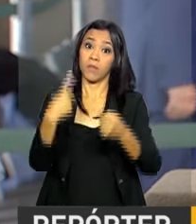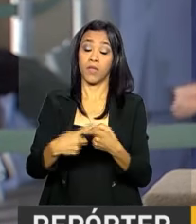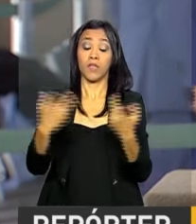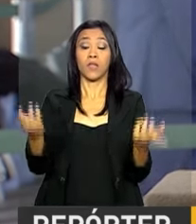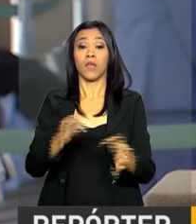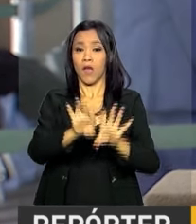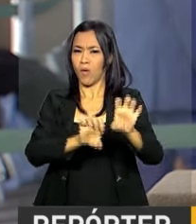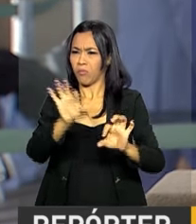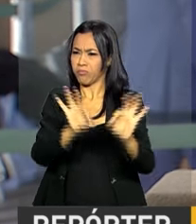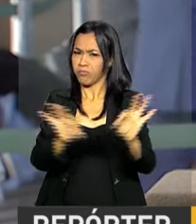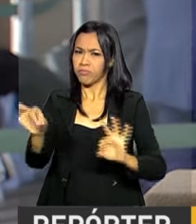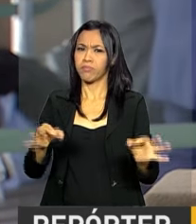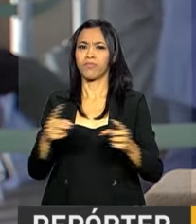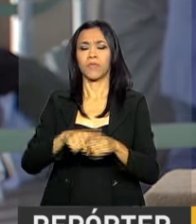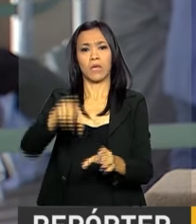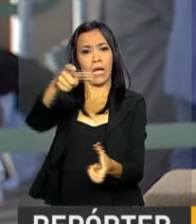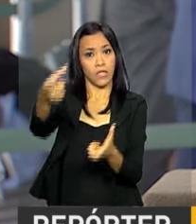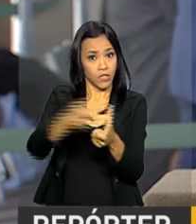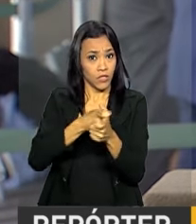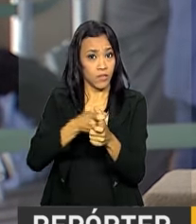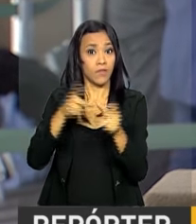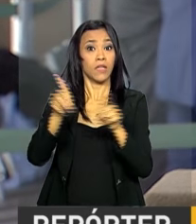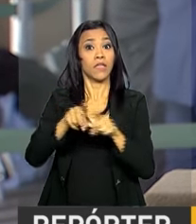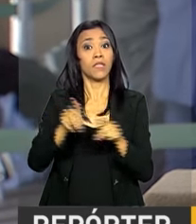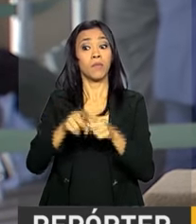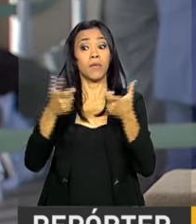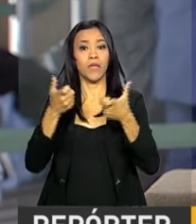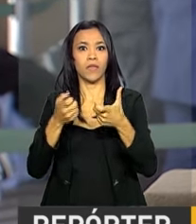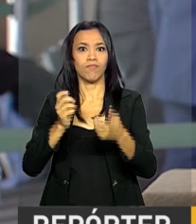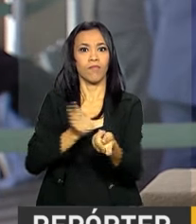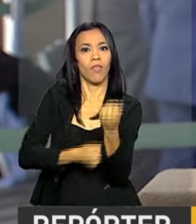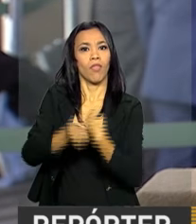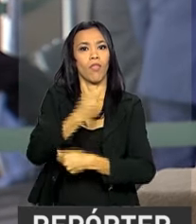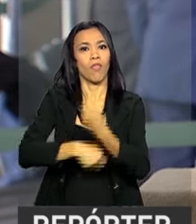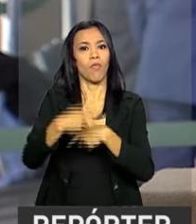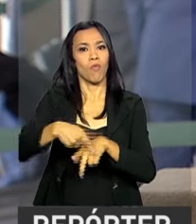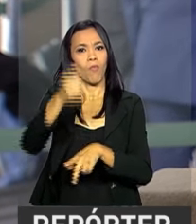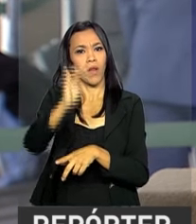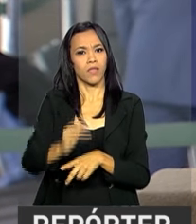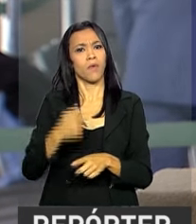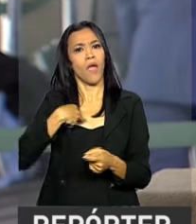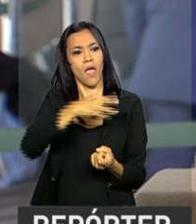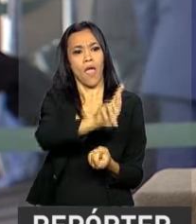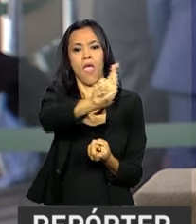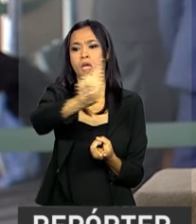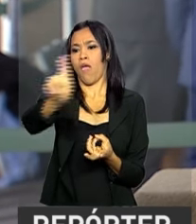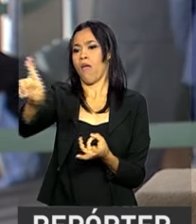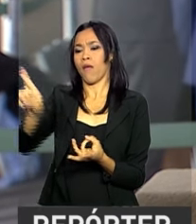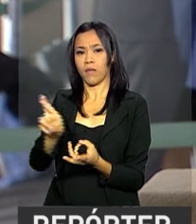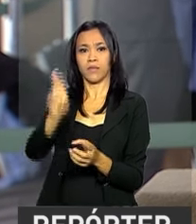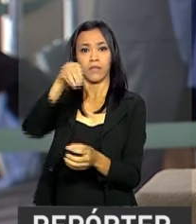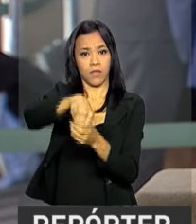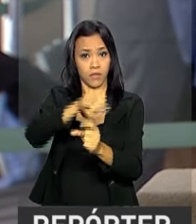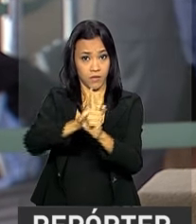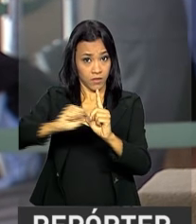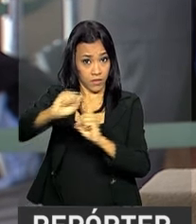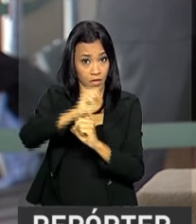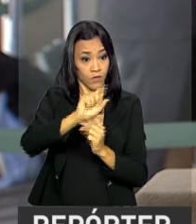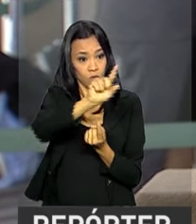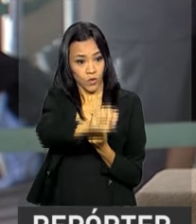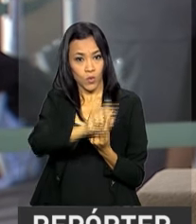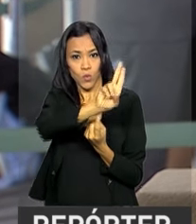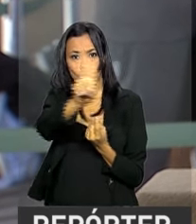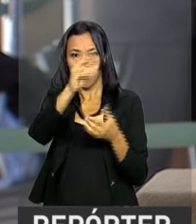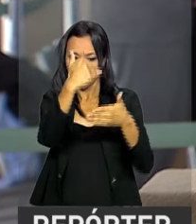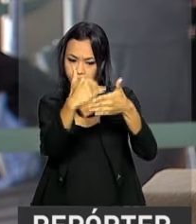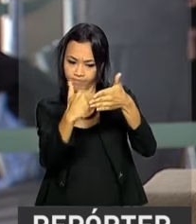público e ambiente de negócios no Brasil. Como você disse, o conselho ele é composto por representantes da sociedade civil. Eles foram nomeados